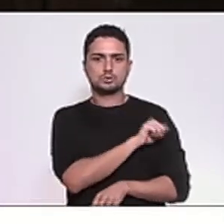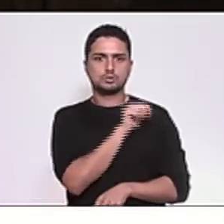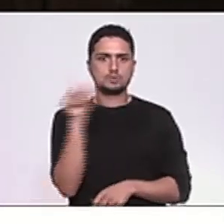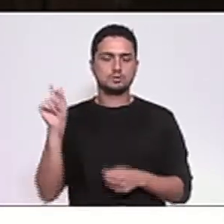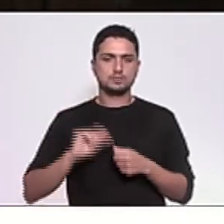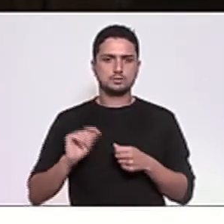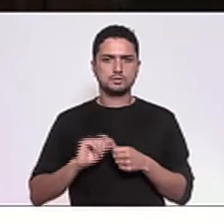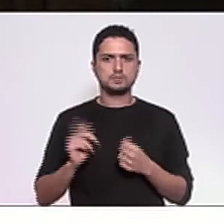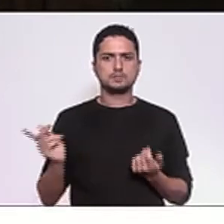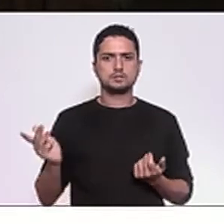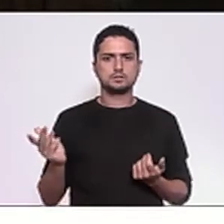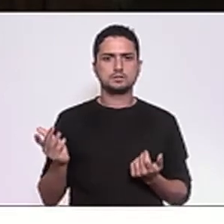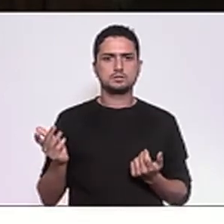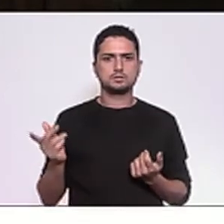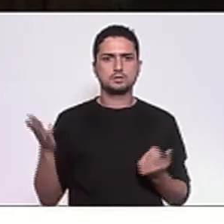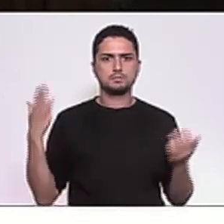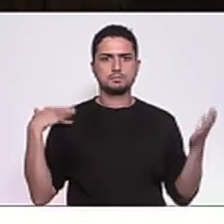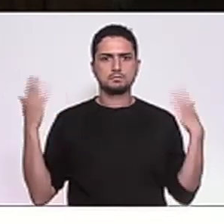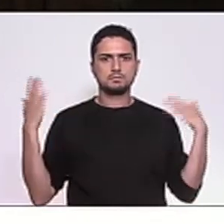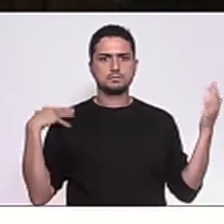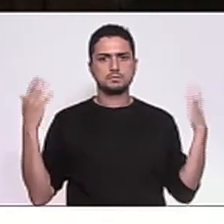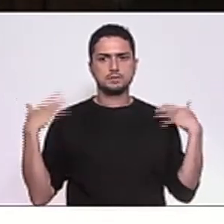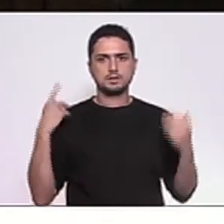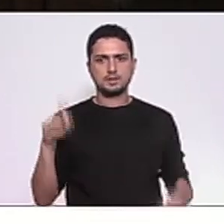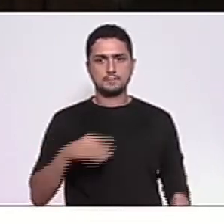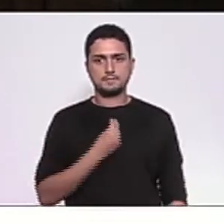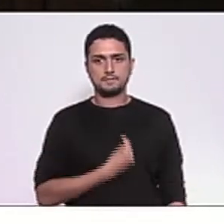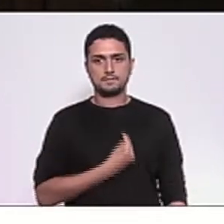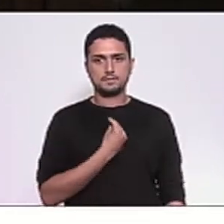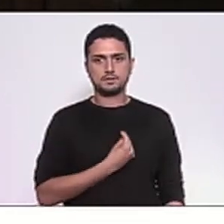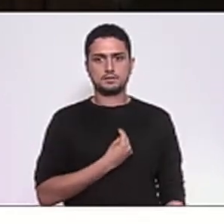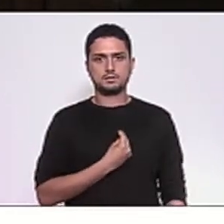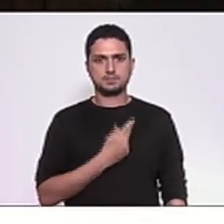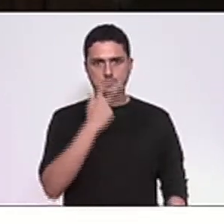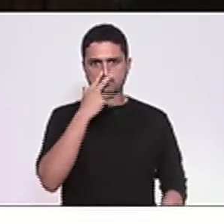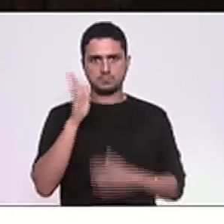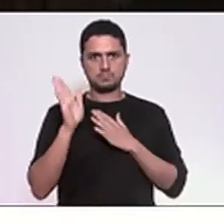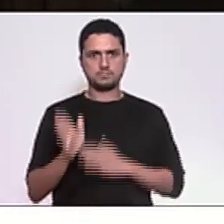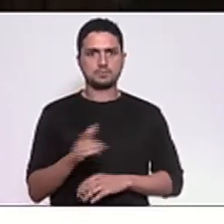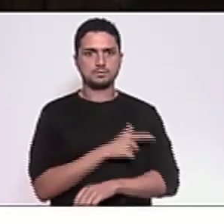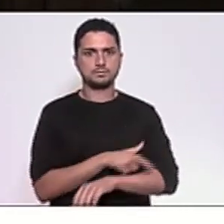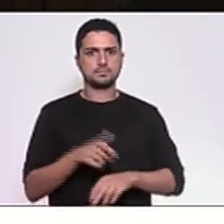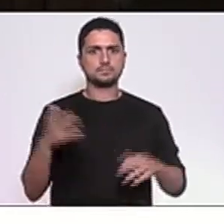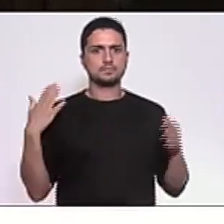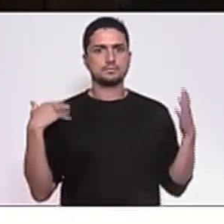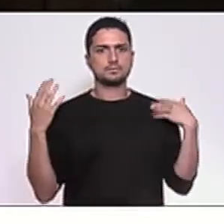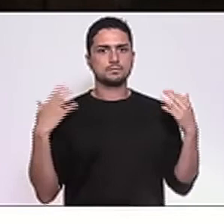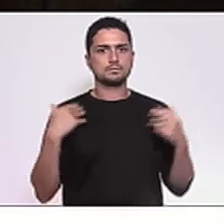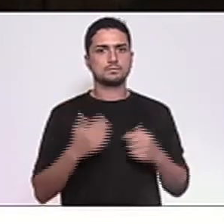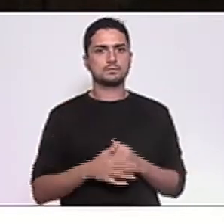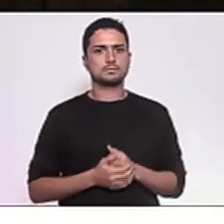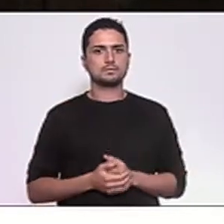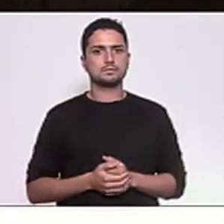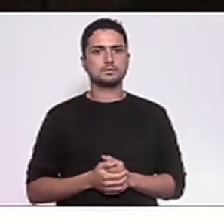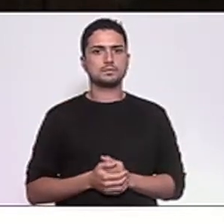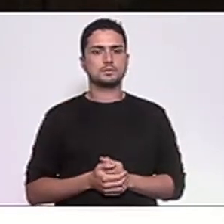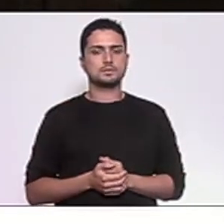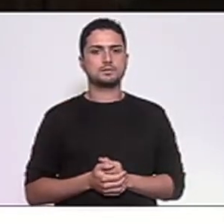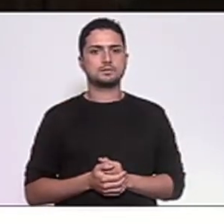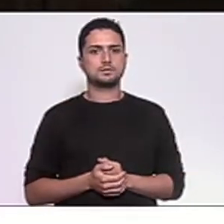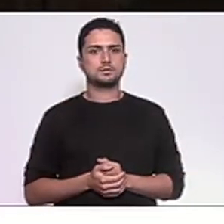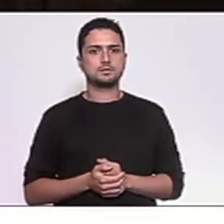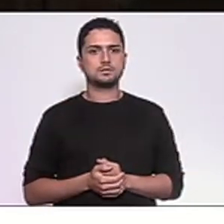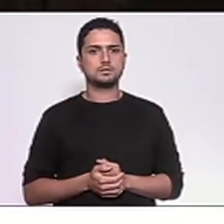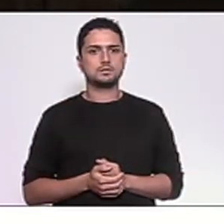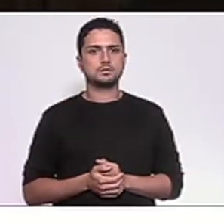tem feito é militarizar a vida. Se não militariza... Concluindo, senhora presidente. Para